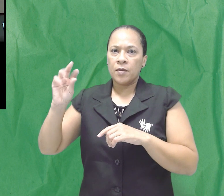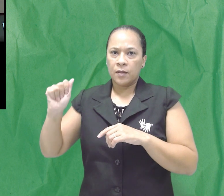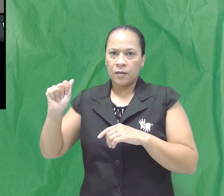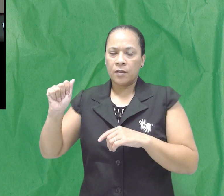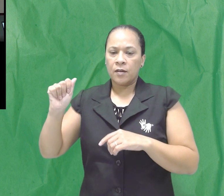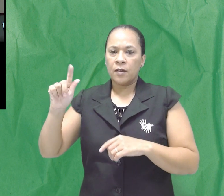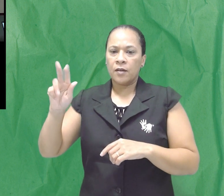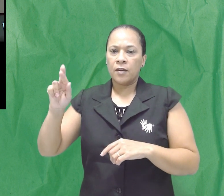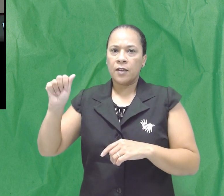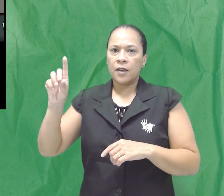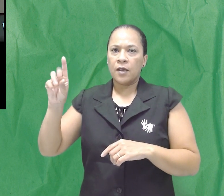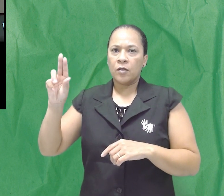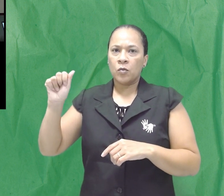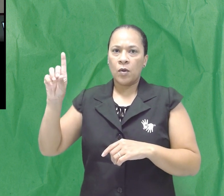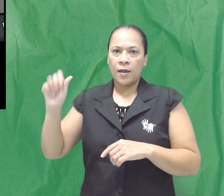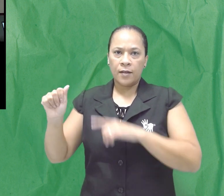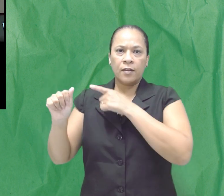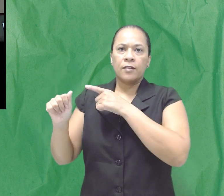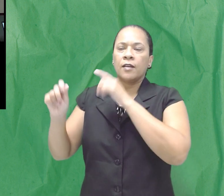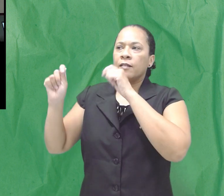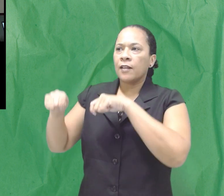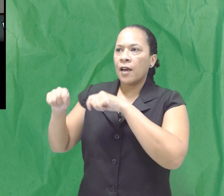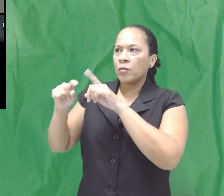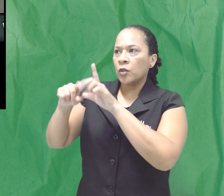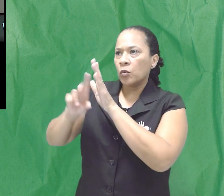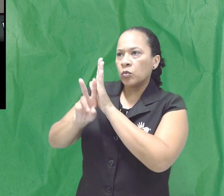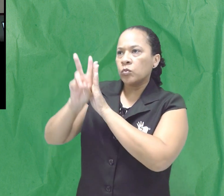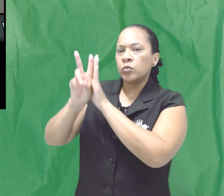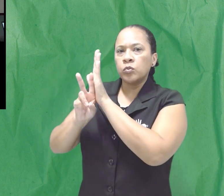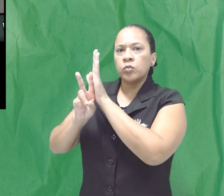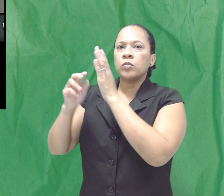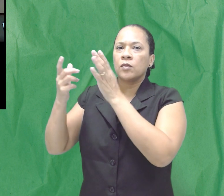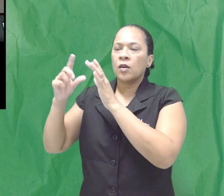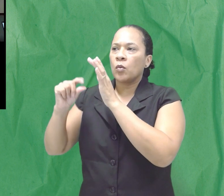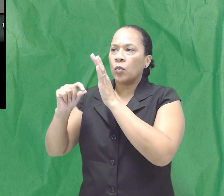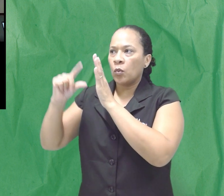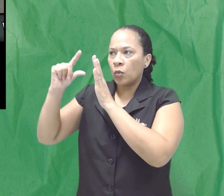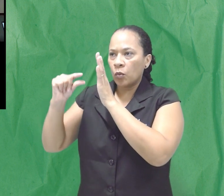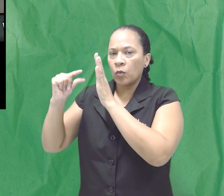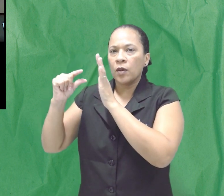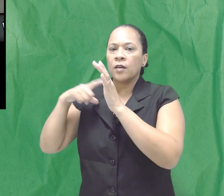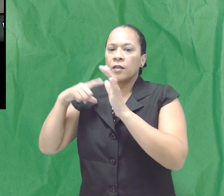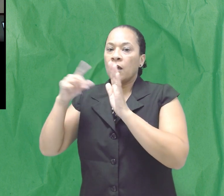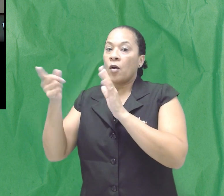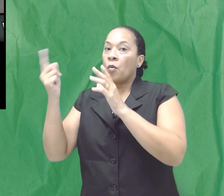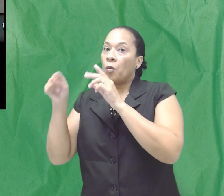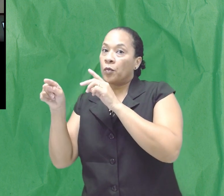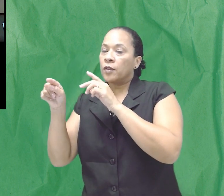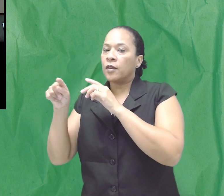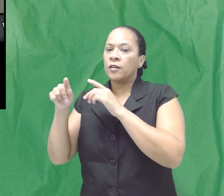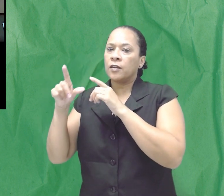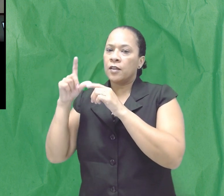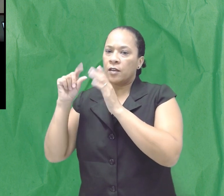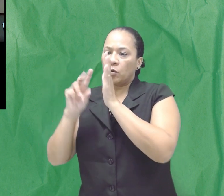ser usada para medir frações do volume total. Já a volumétrica, ela apresenta uma única marcação, então só é